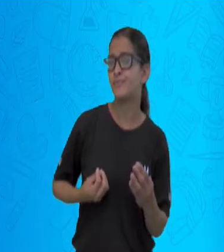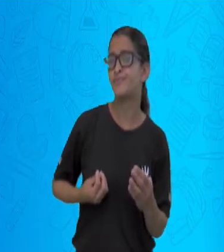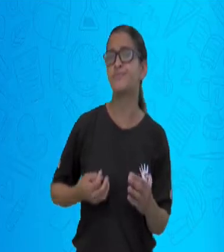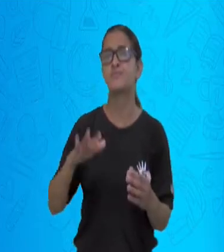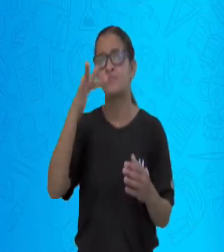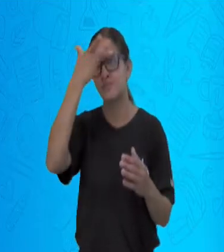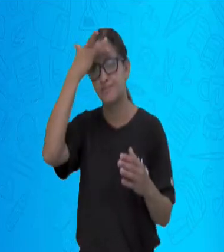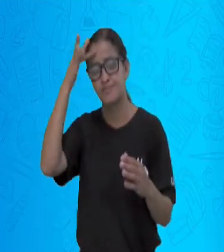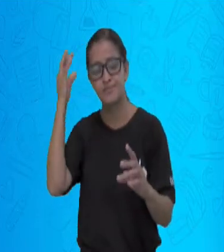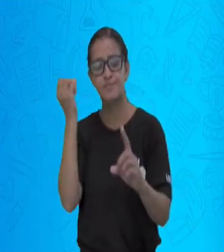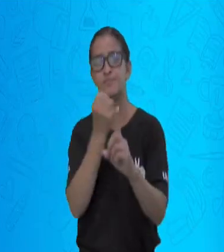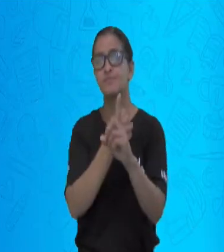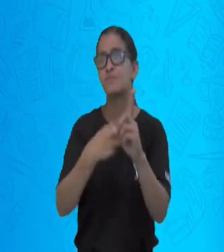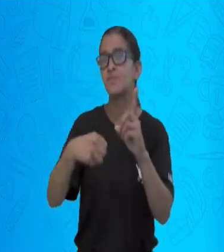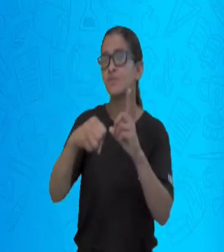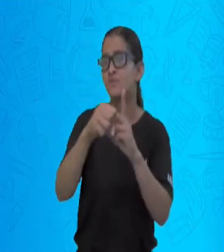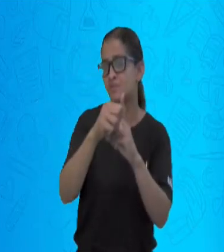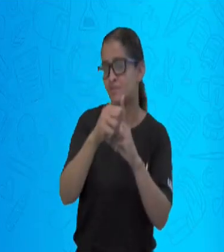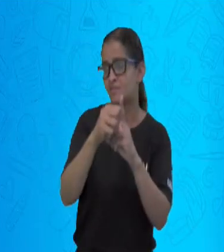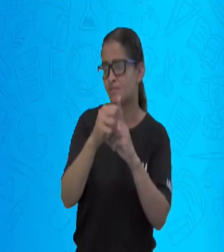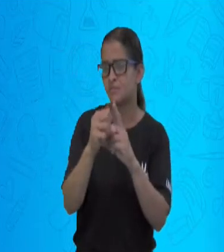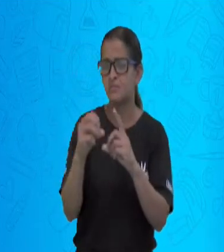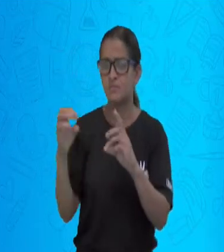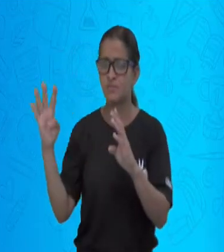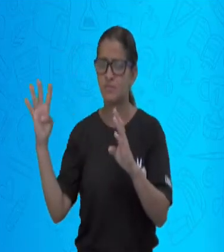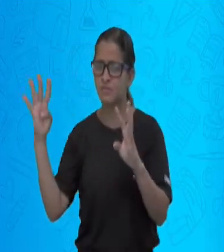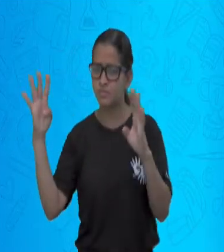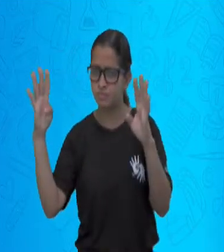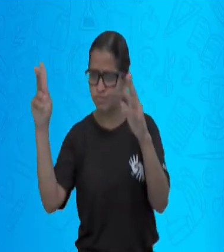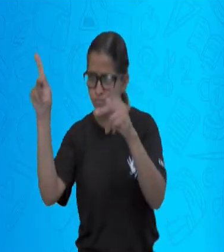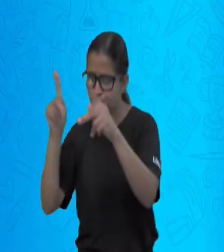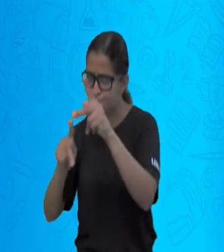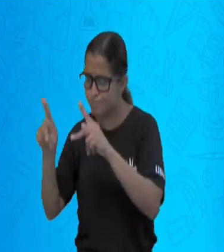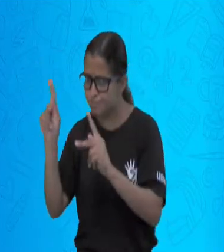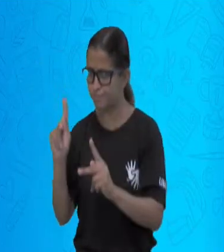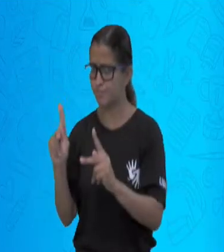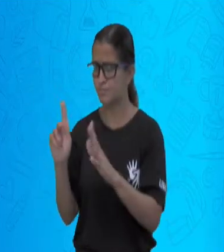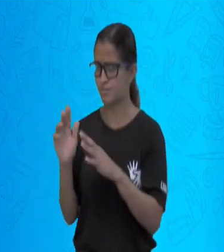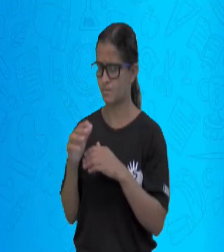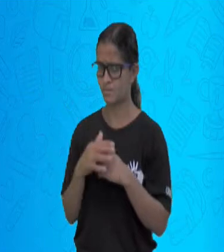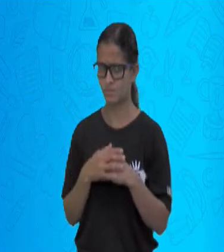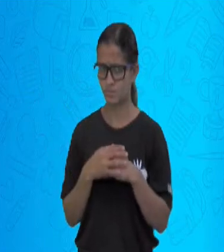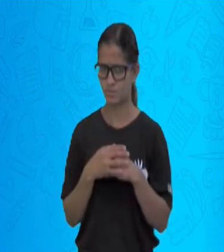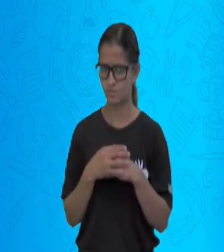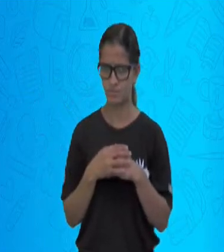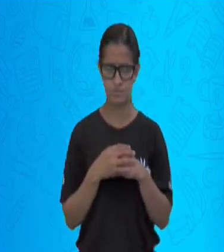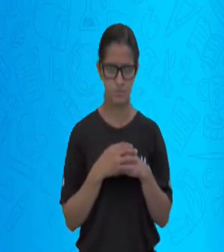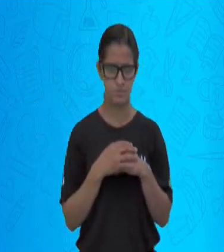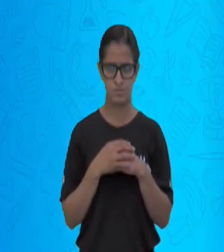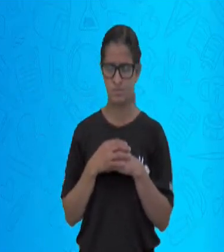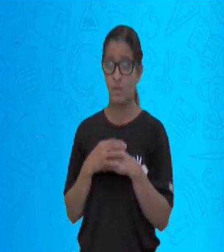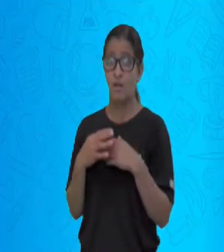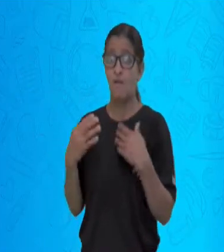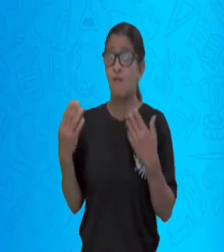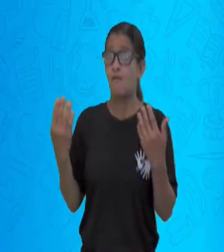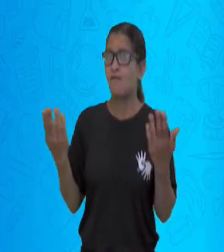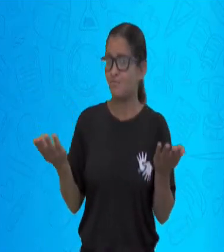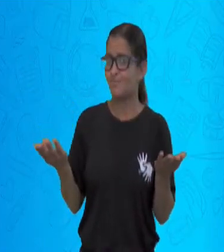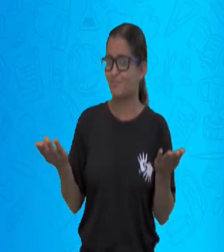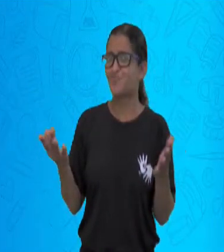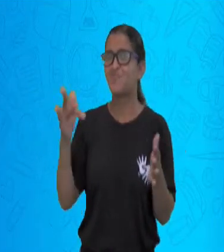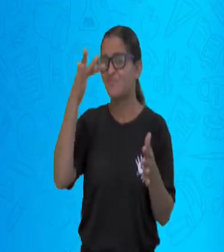sociedade, né? Antigamente era um povo mais fechado, né? Hoje a gente já convive mais, bem mais em sociedade. O